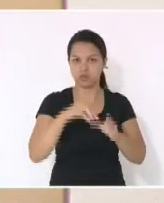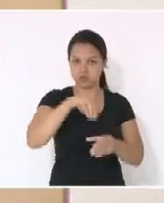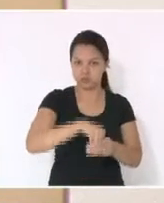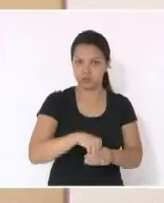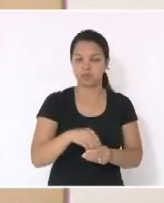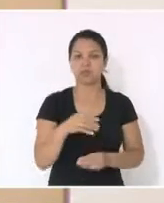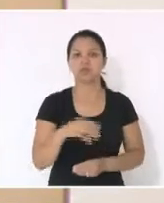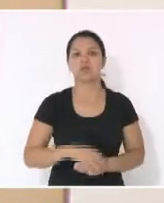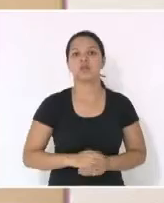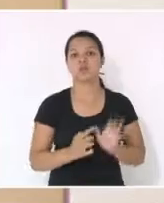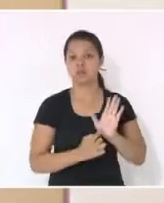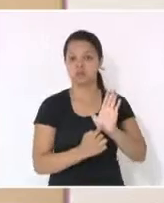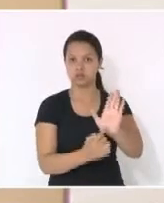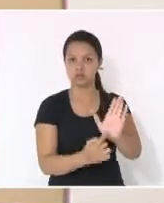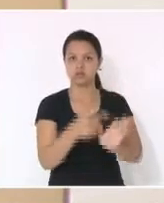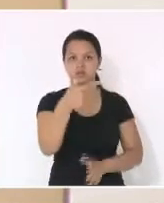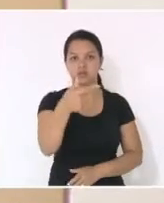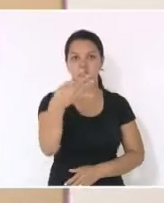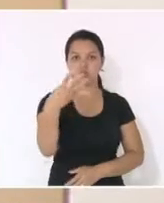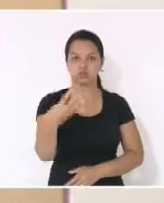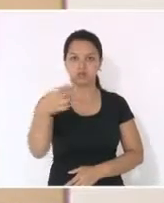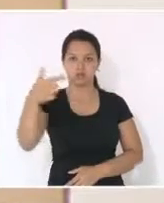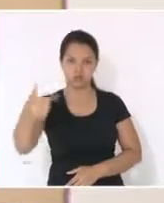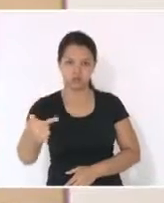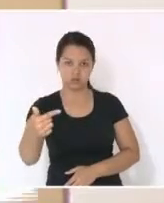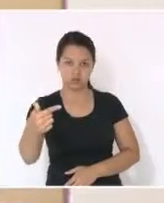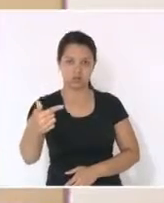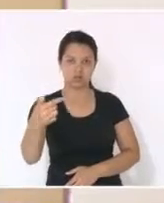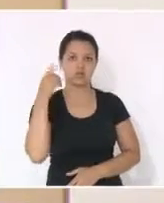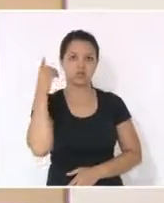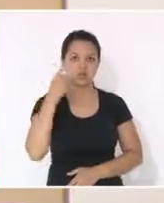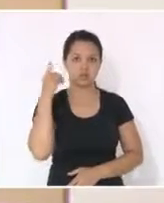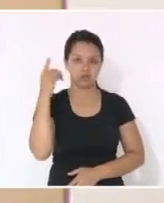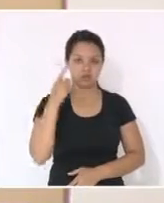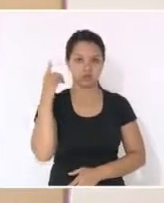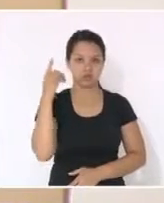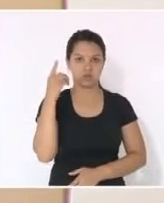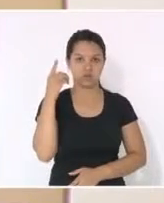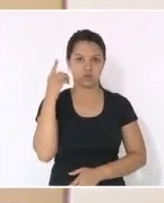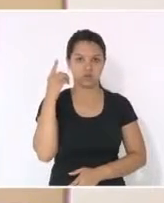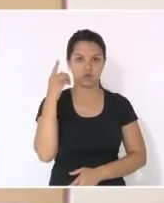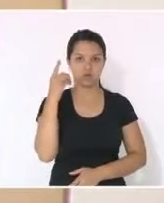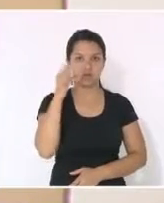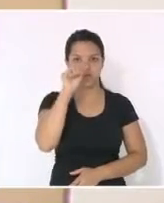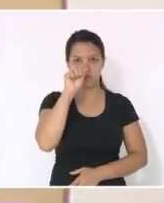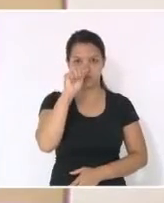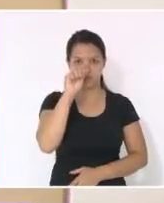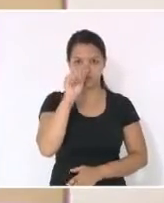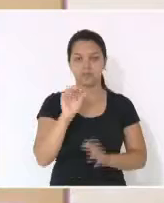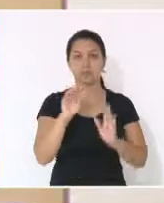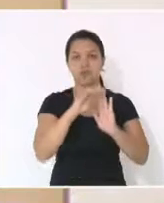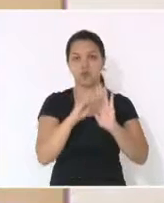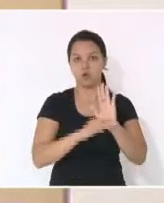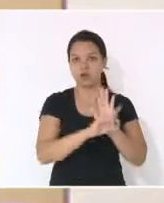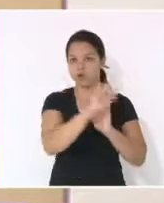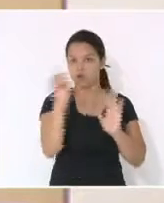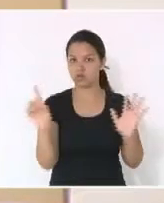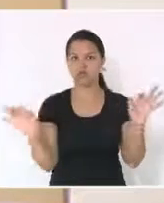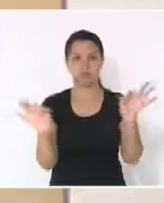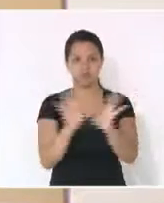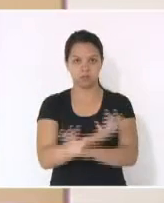indicações 242 deputado joão amin fim da ordem do dia